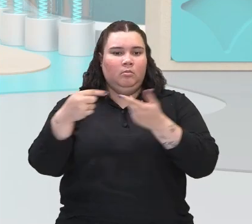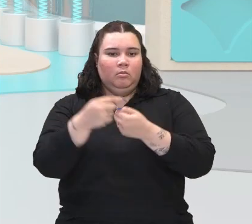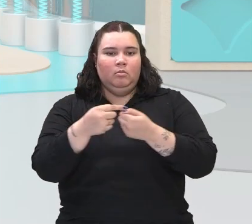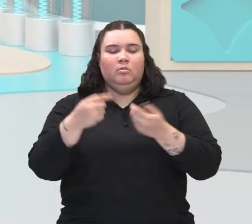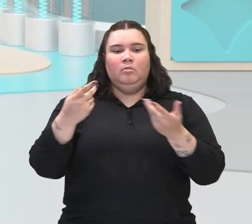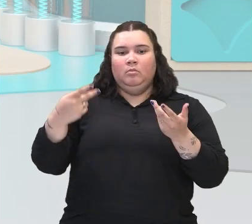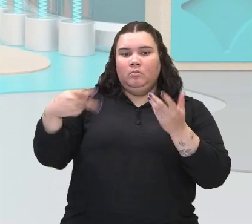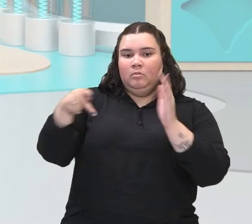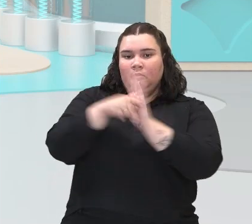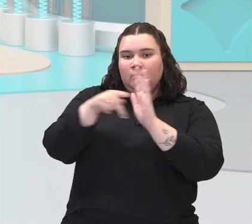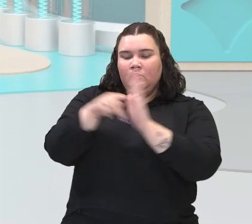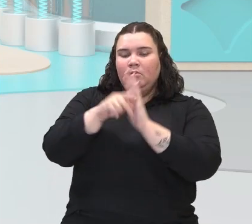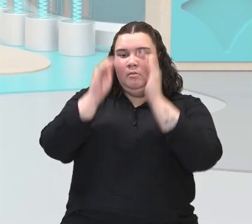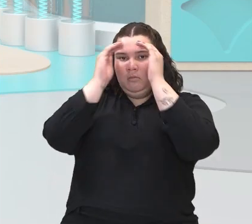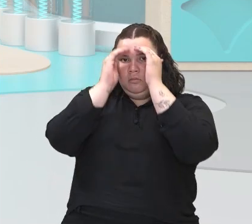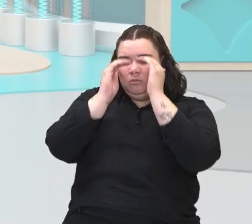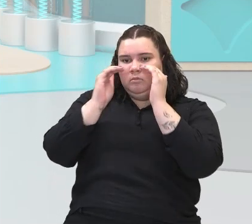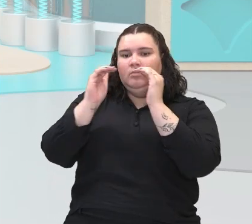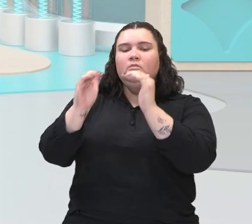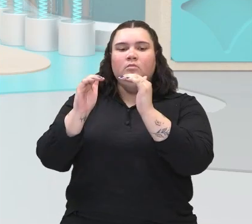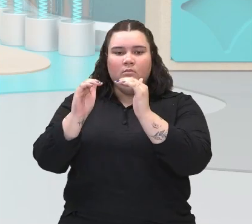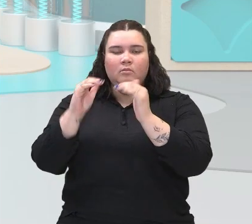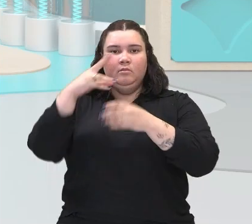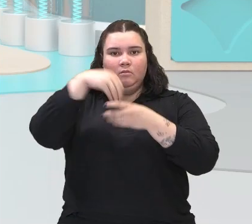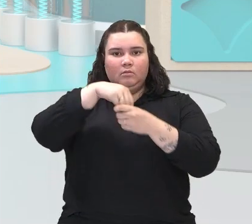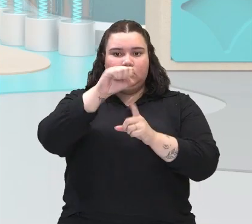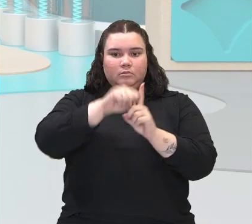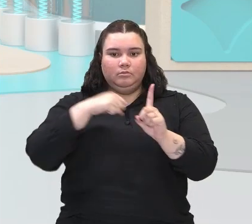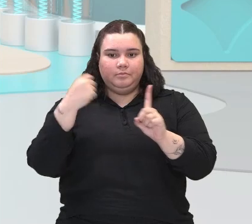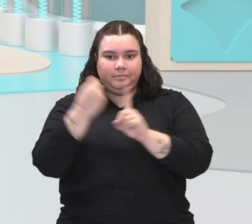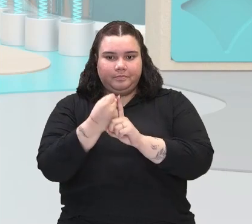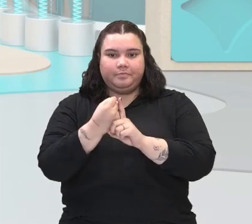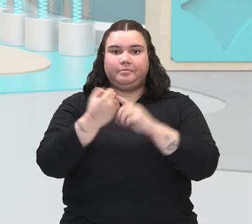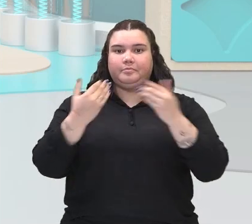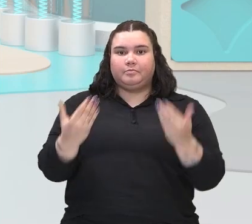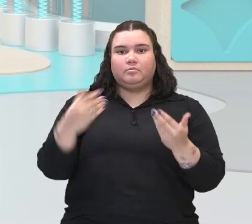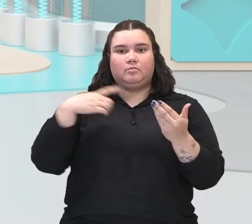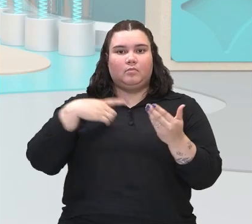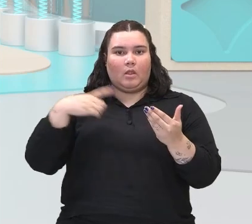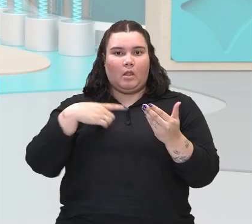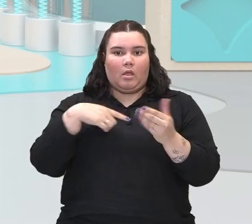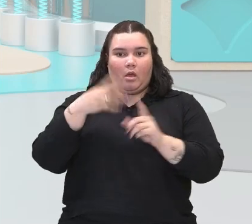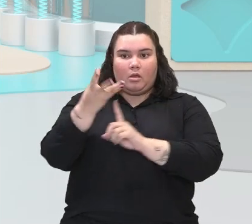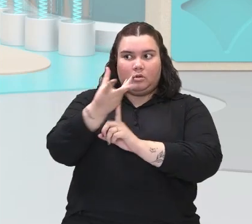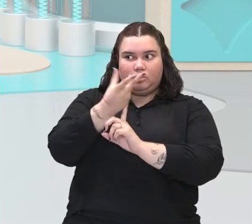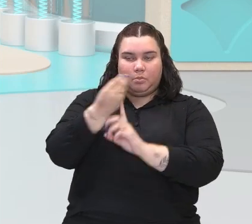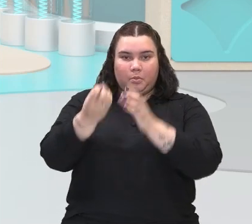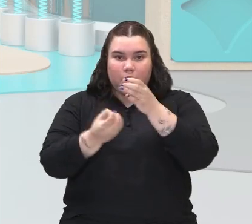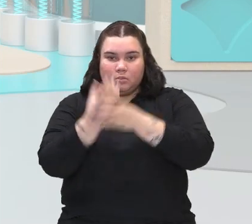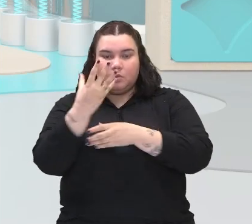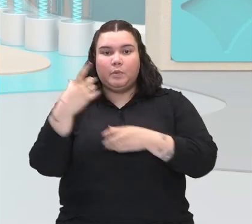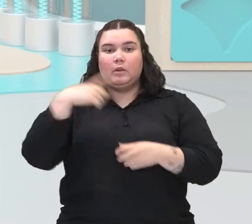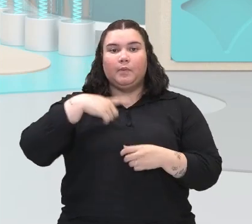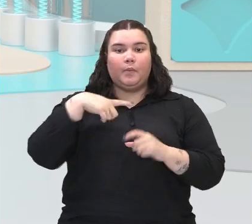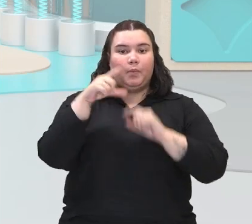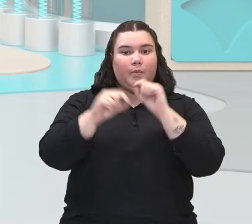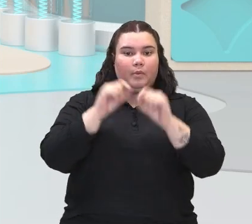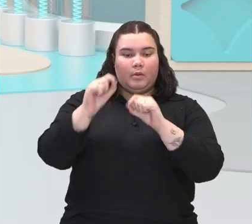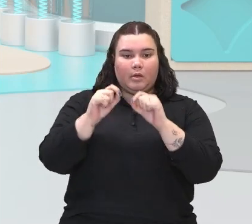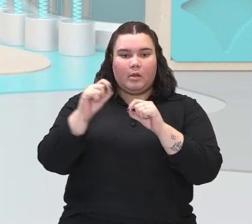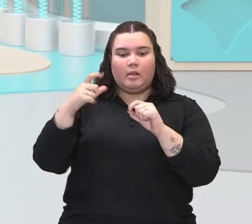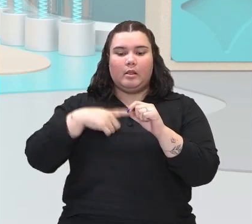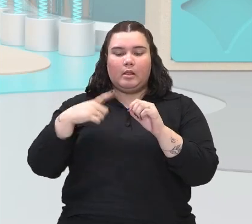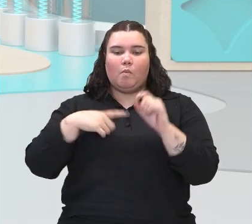preferências do faraó Então dentro da sociedade egípcia a gente tinha uma produção artística que ela servia ali também